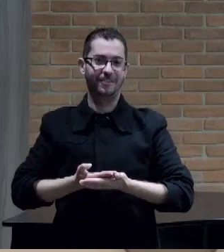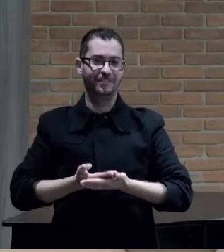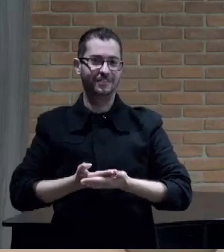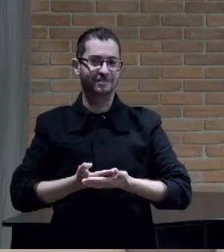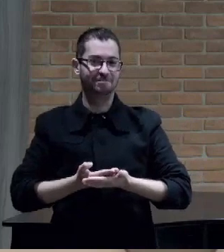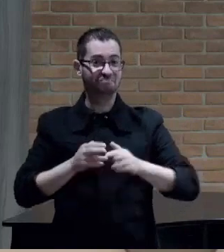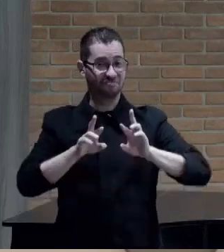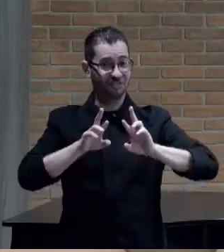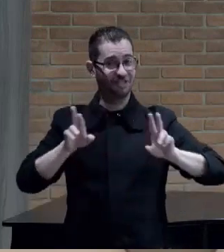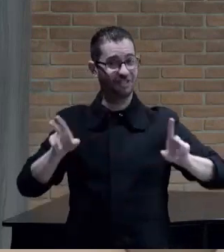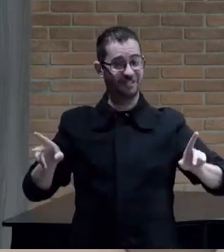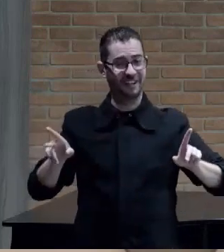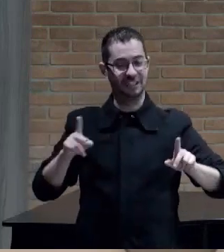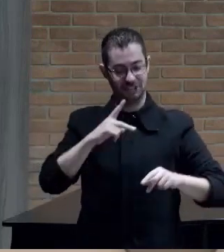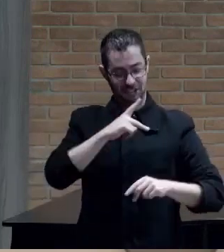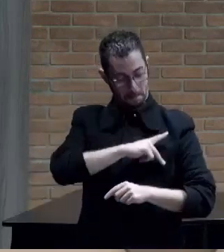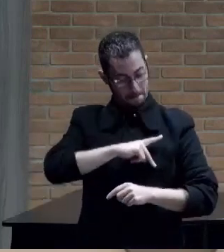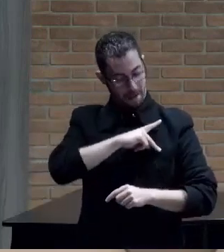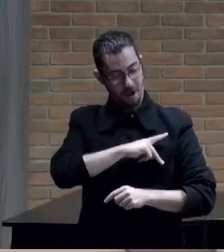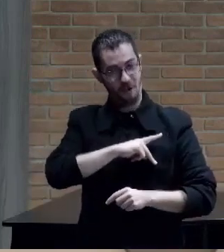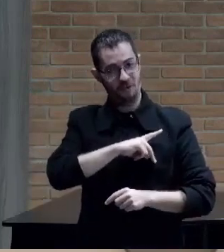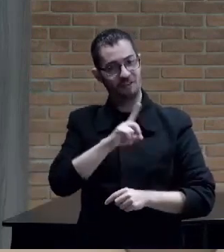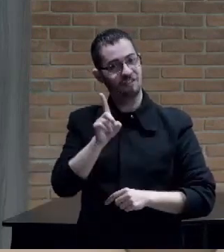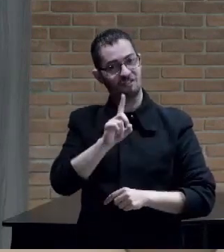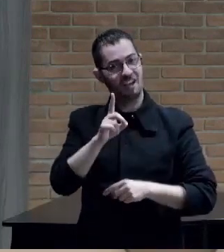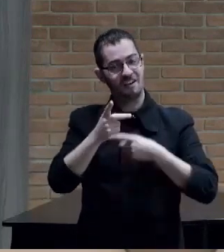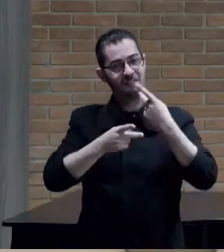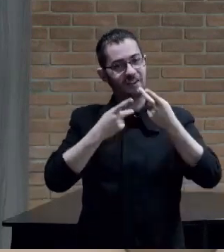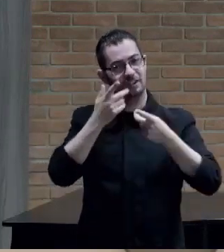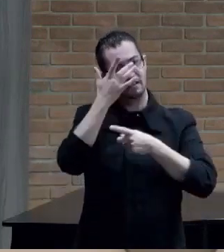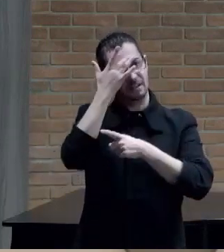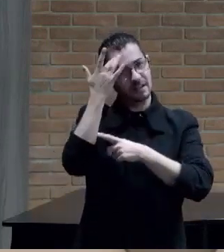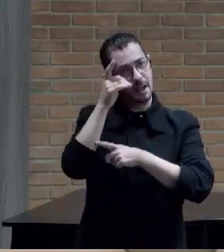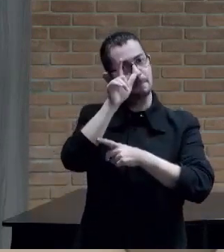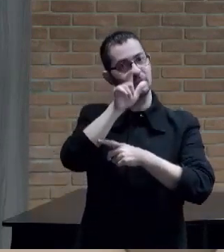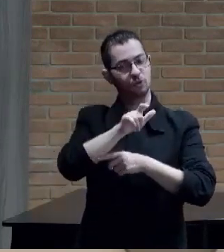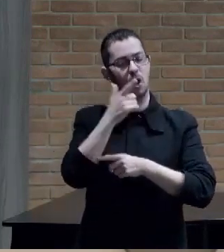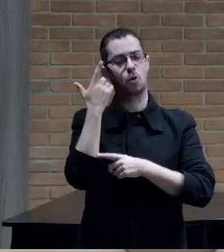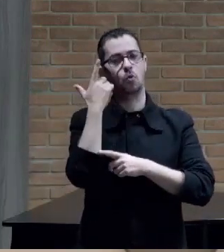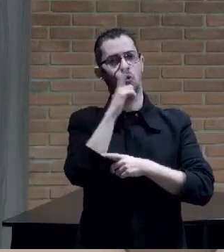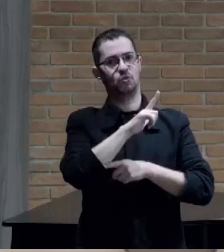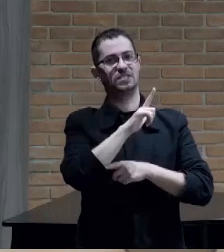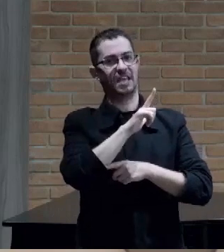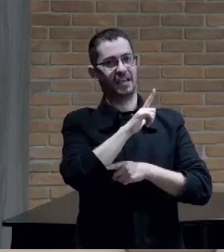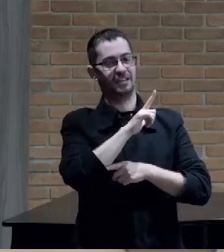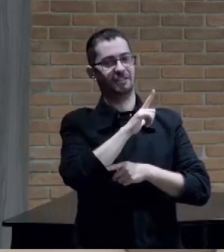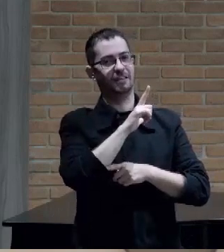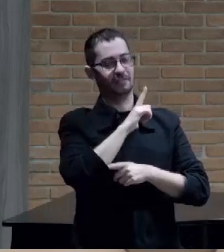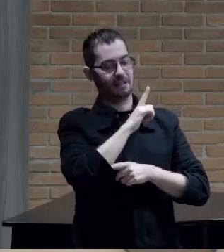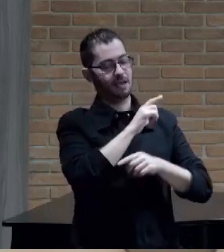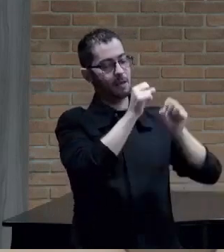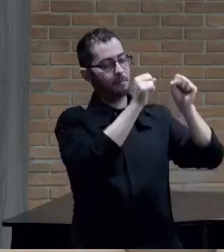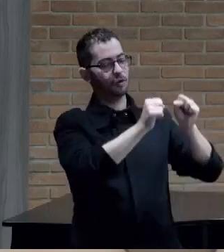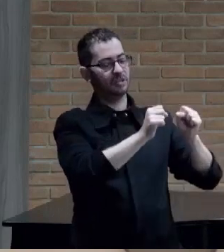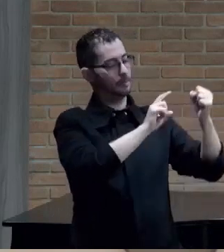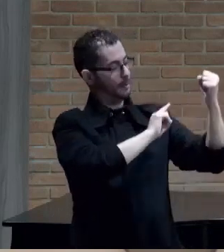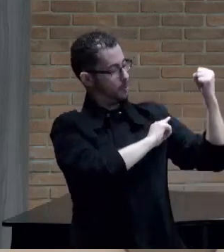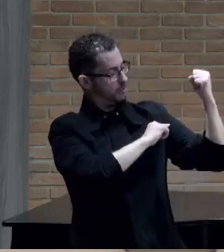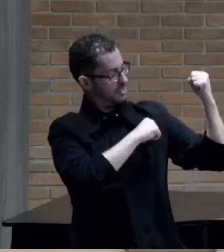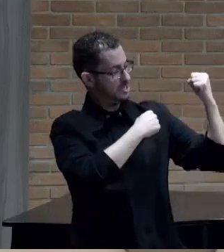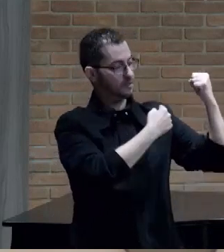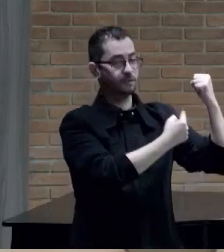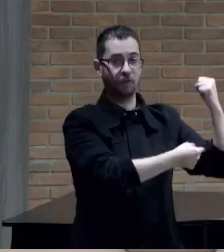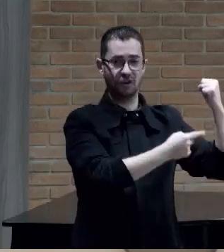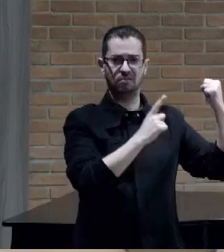É diferente. Paulo não está dizendo que as pessoas alcançam o poder por meio dos seus próprios esforços de